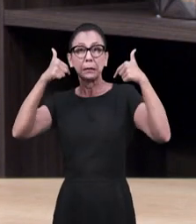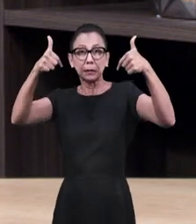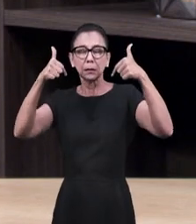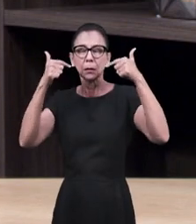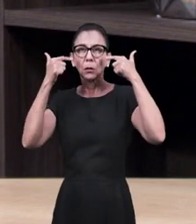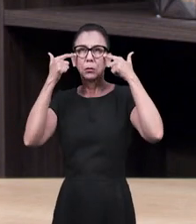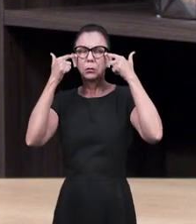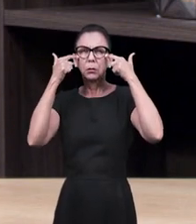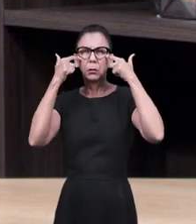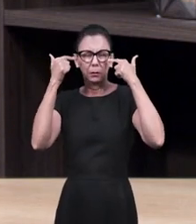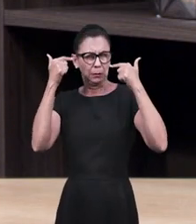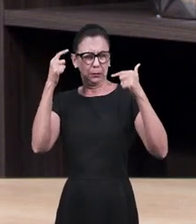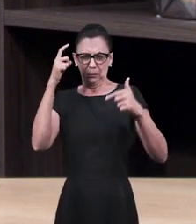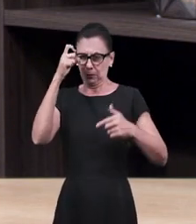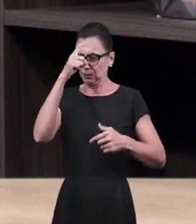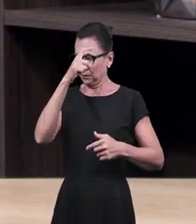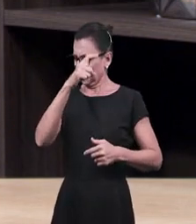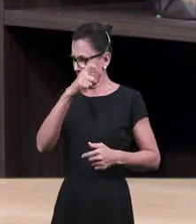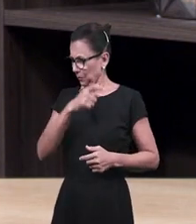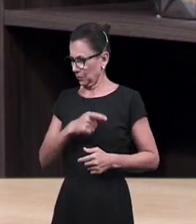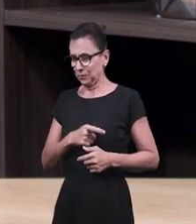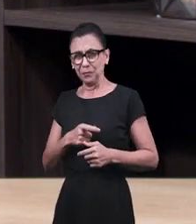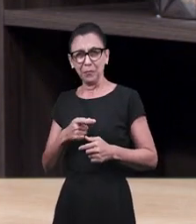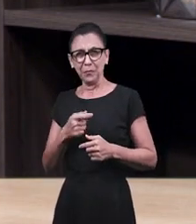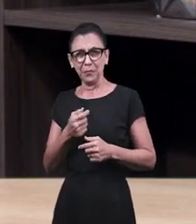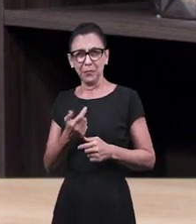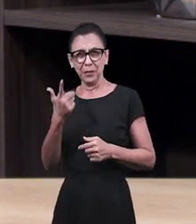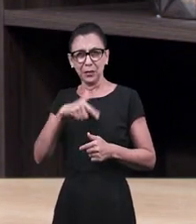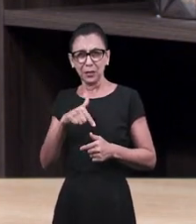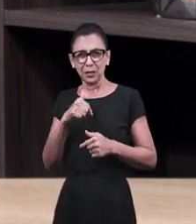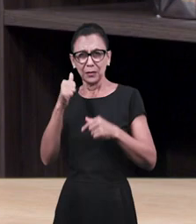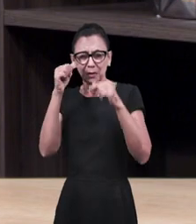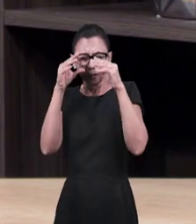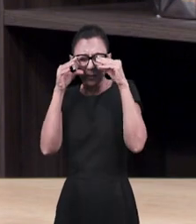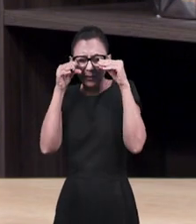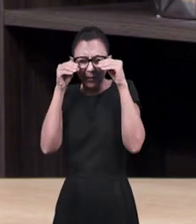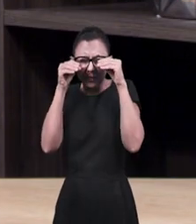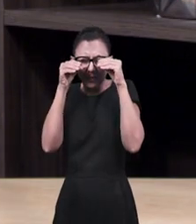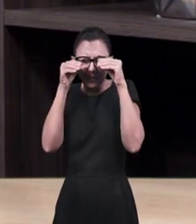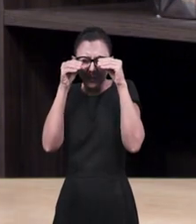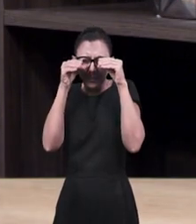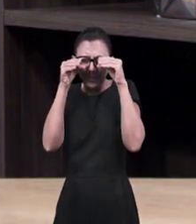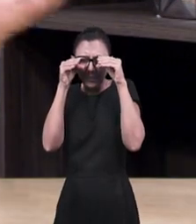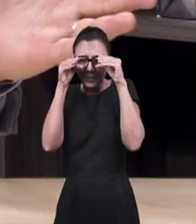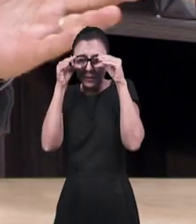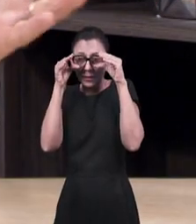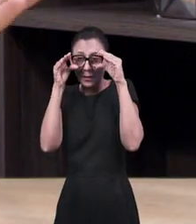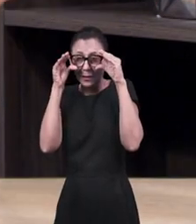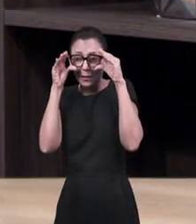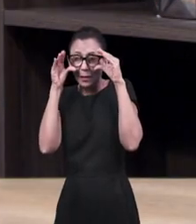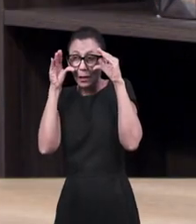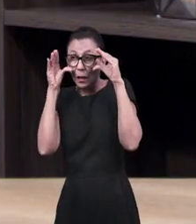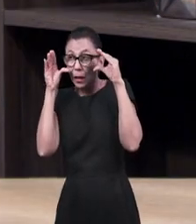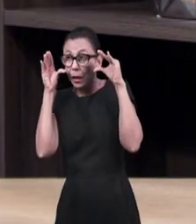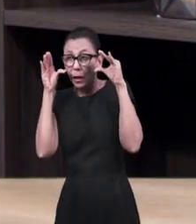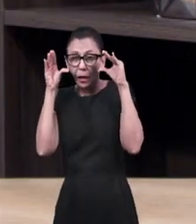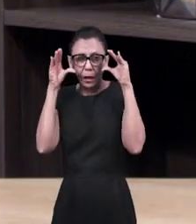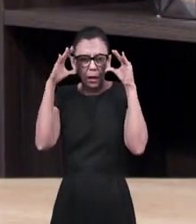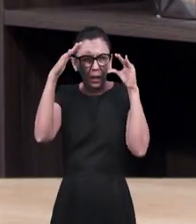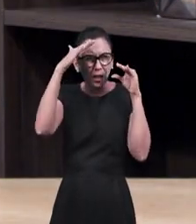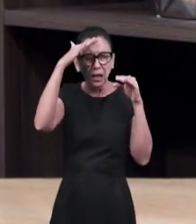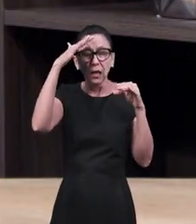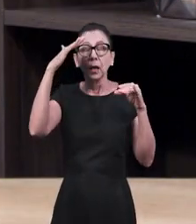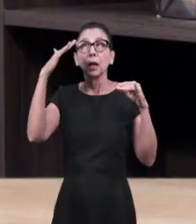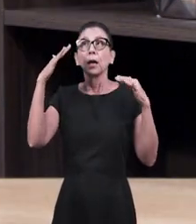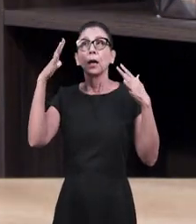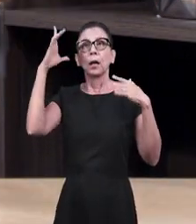reação óbvia, até de proteção do organismo, é de fechar os olhos ali e ir abrindo aos poucos, e aquilo vai clareando, até que você pode entender tudo, tomar posse